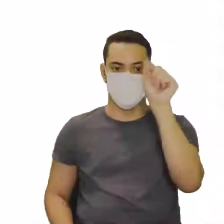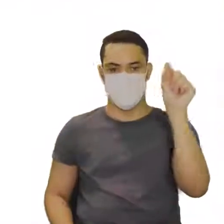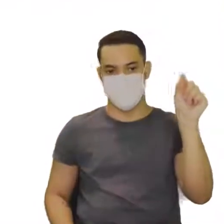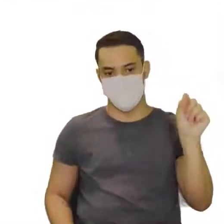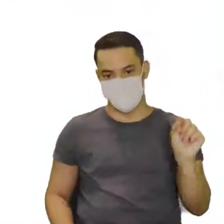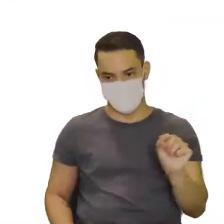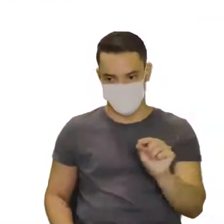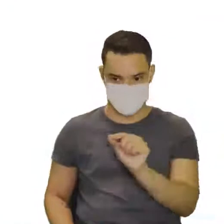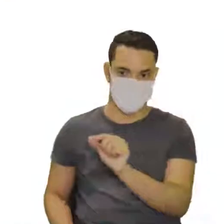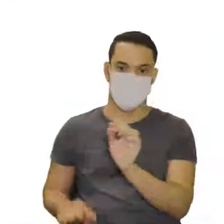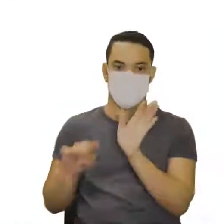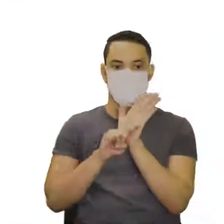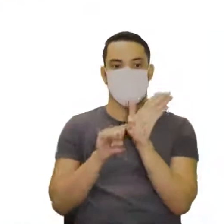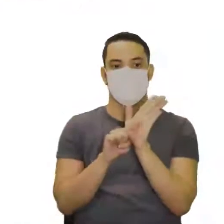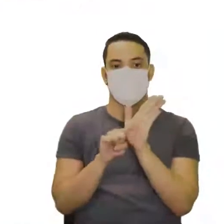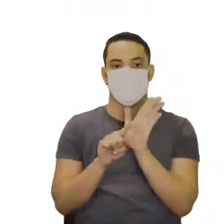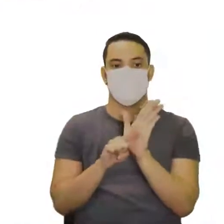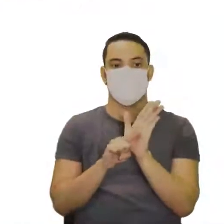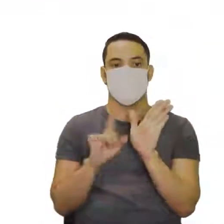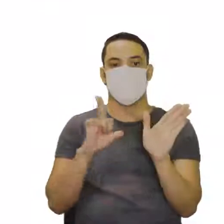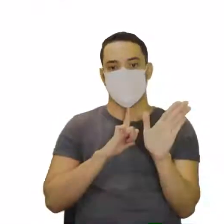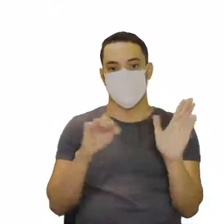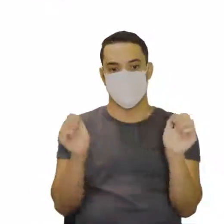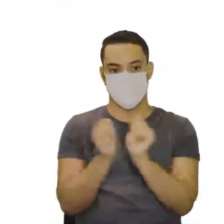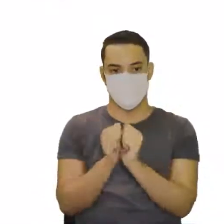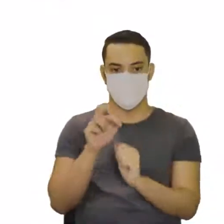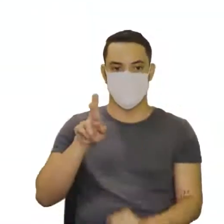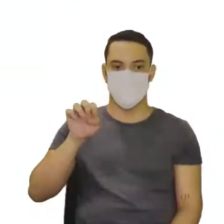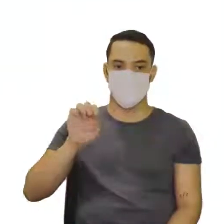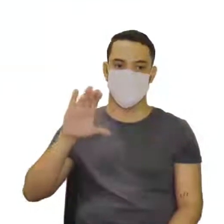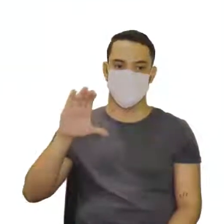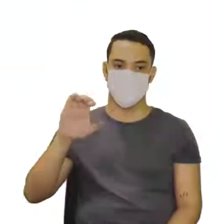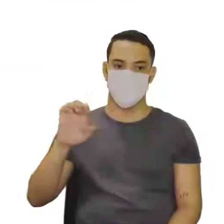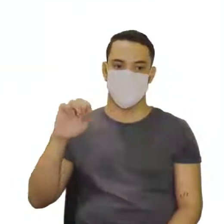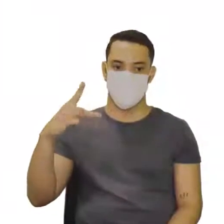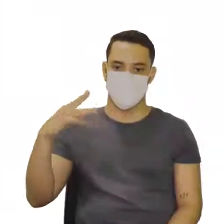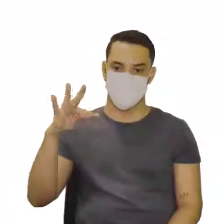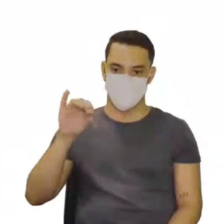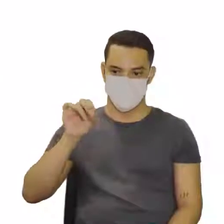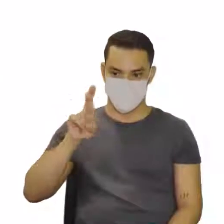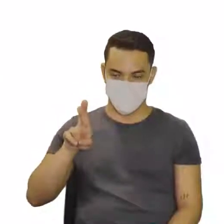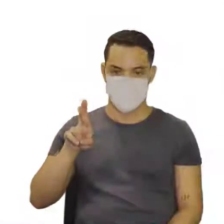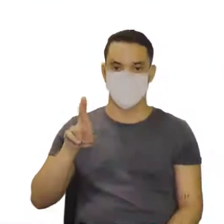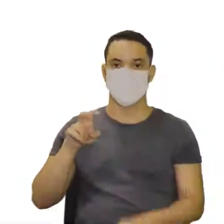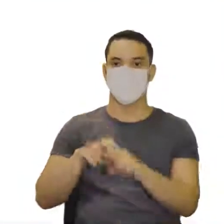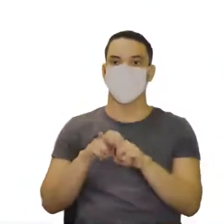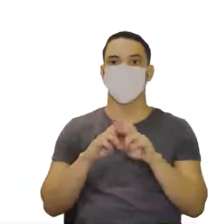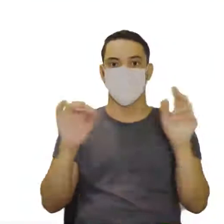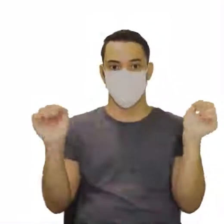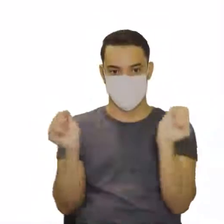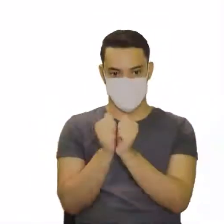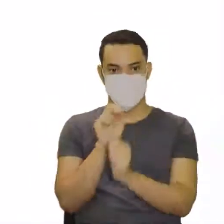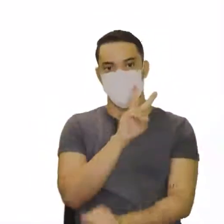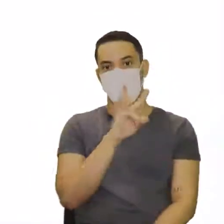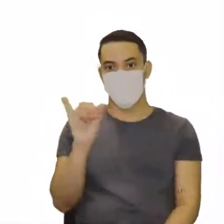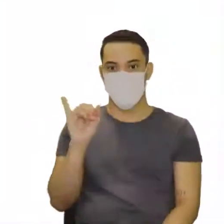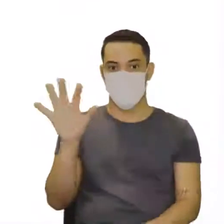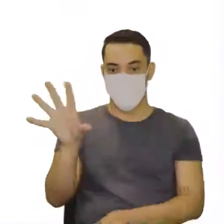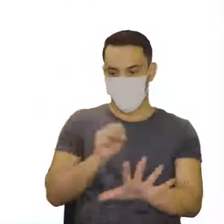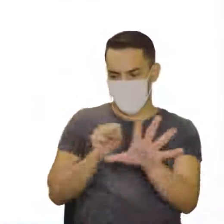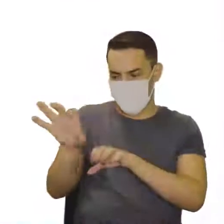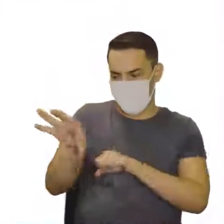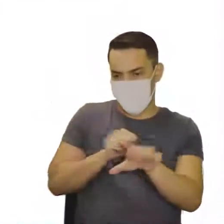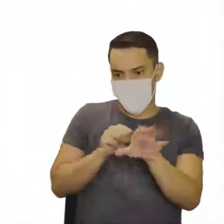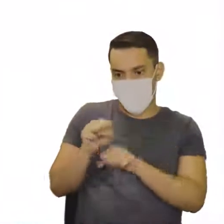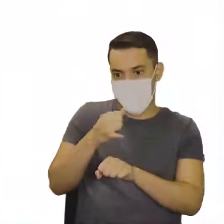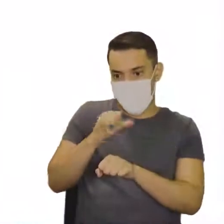para o negativo, está aqui o nosso receptor, ok? Por sua vez, esse receptor aqui, ele vai consumir a energia elétrica aqui